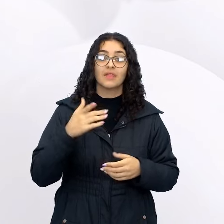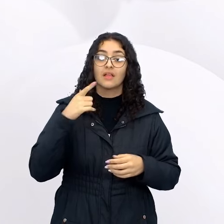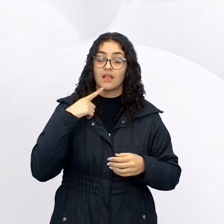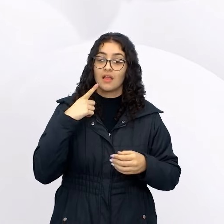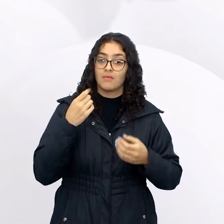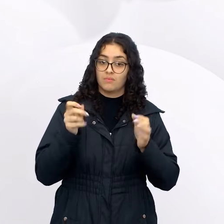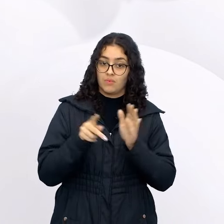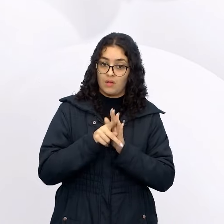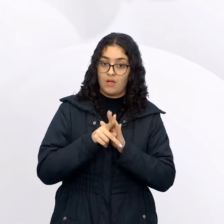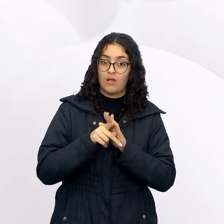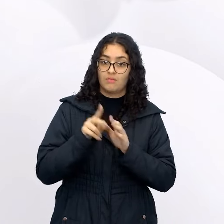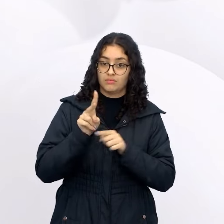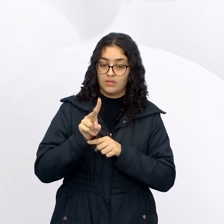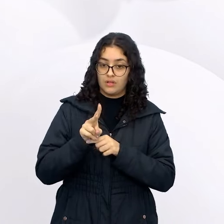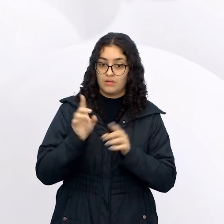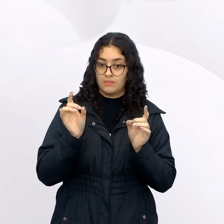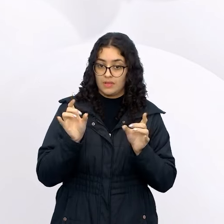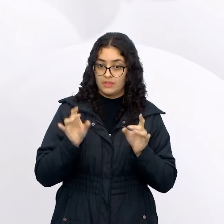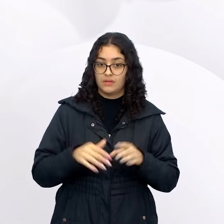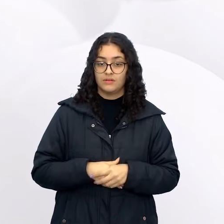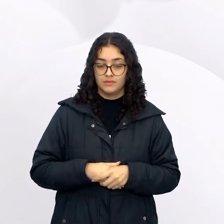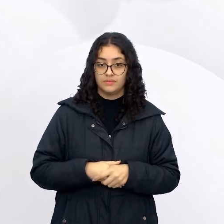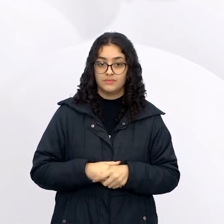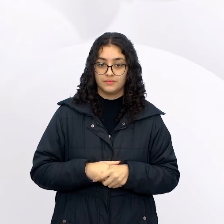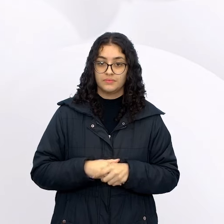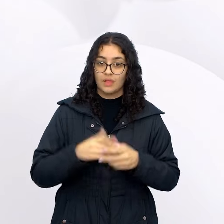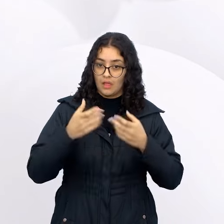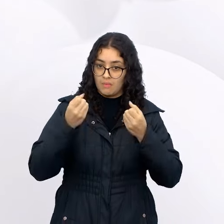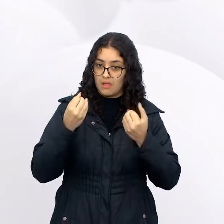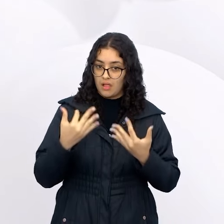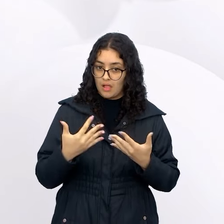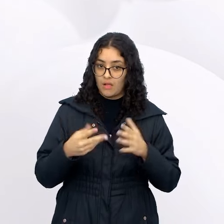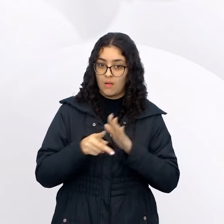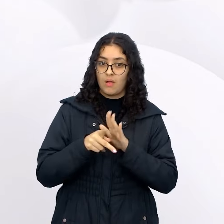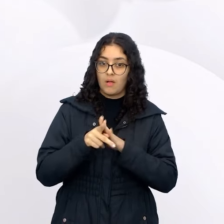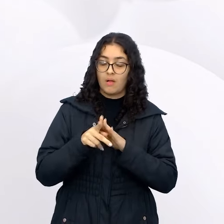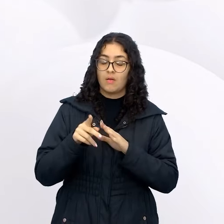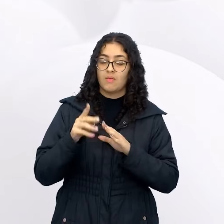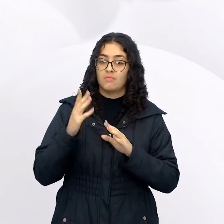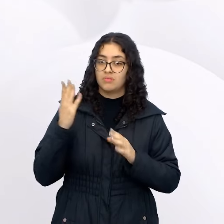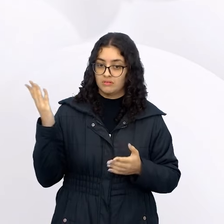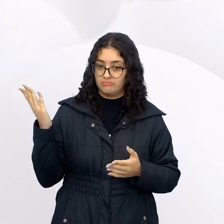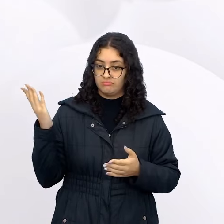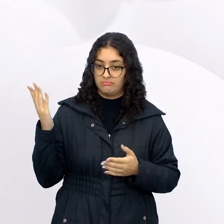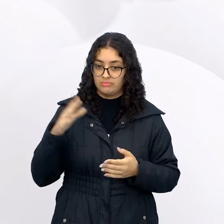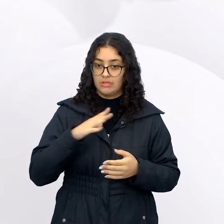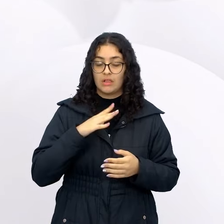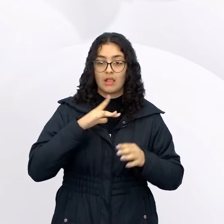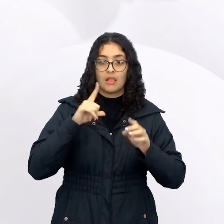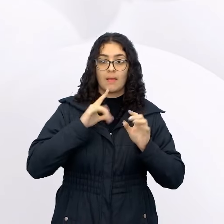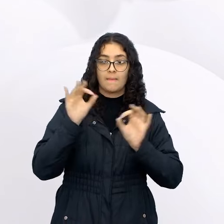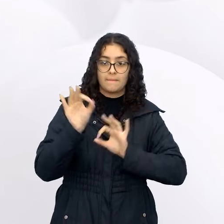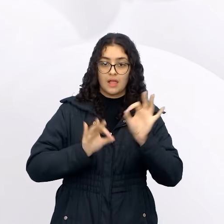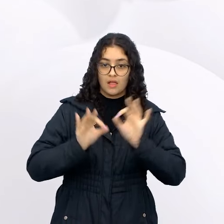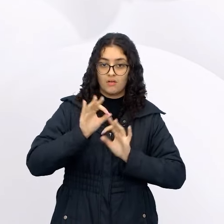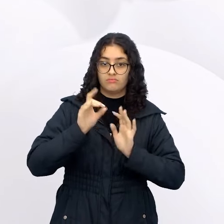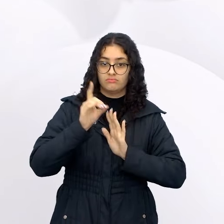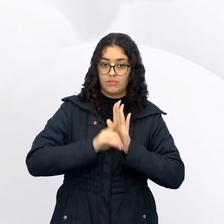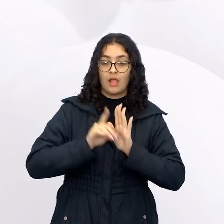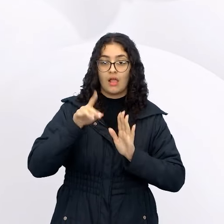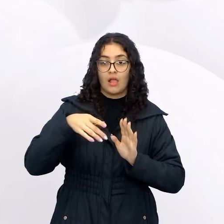essa proteção especial. A Kimiano quer comentar um pouquinho sobre o Estatuto das Cidades? Então, da cidade, do plano diretor, que é um mecanismo,